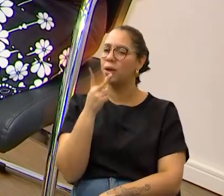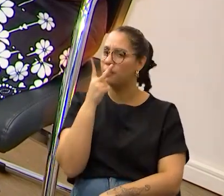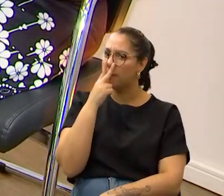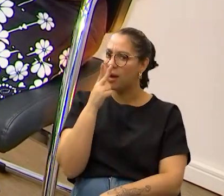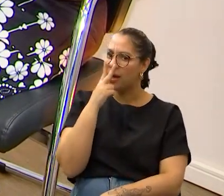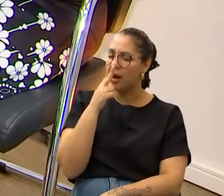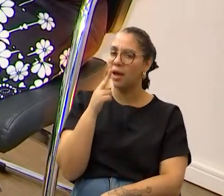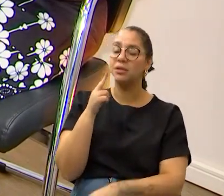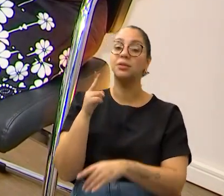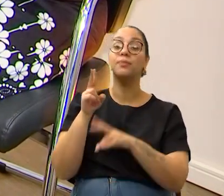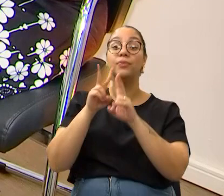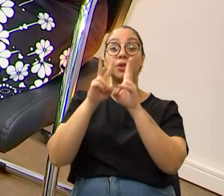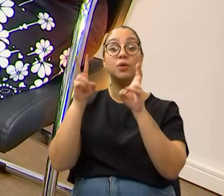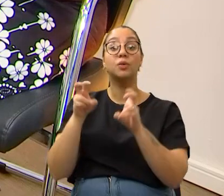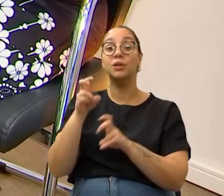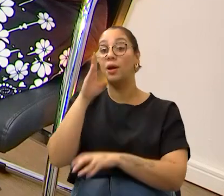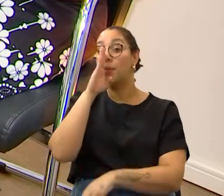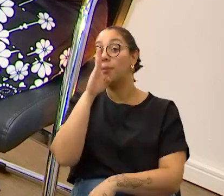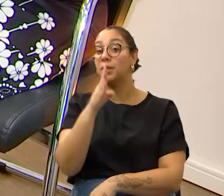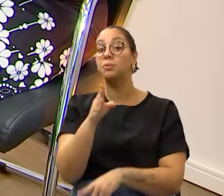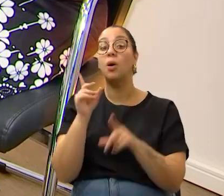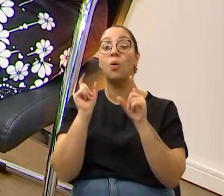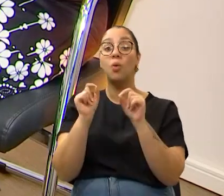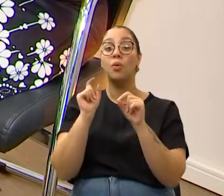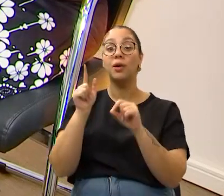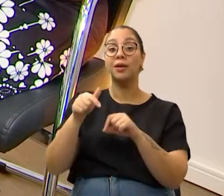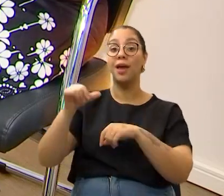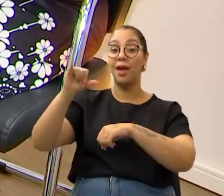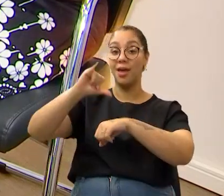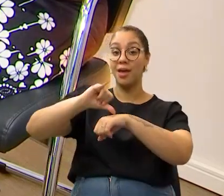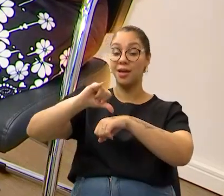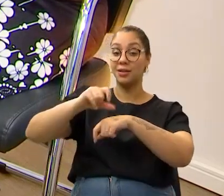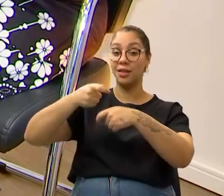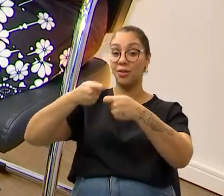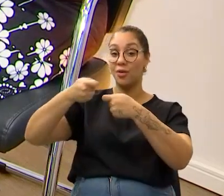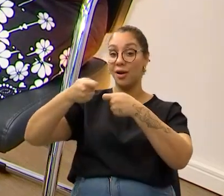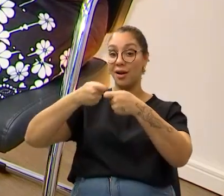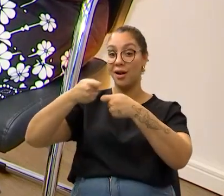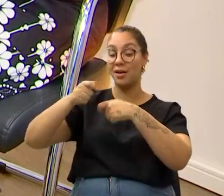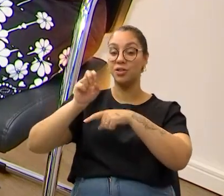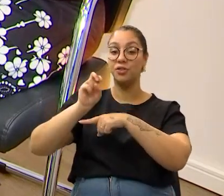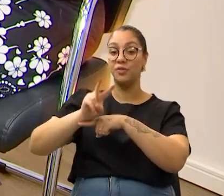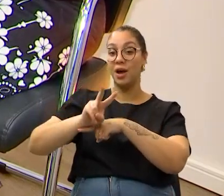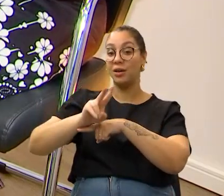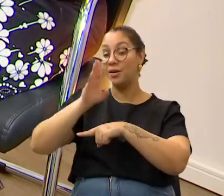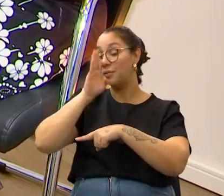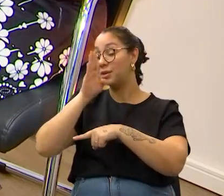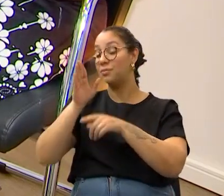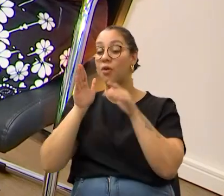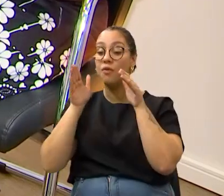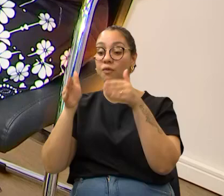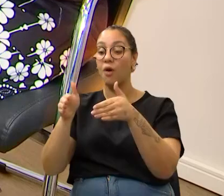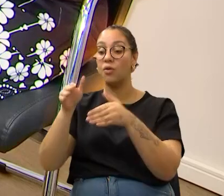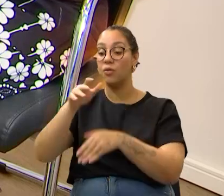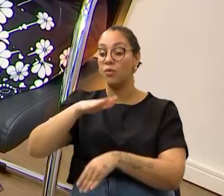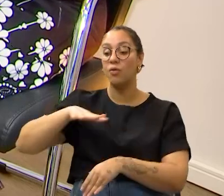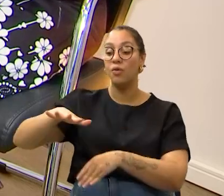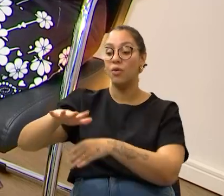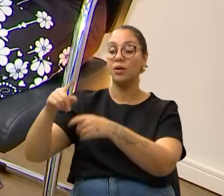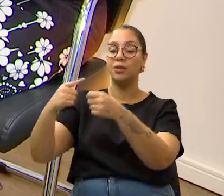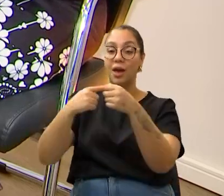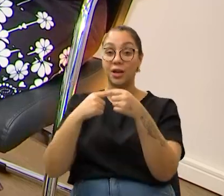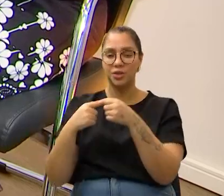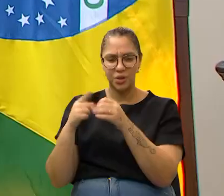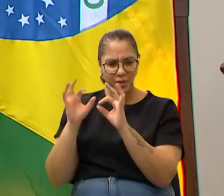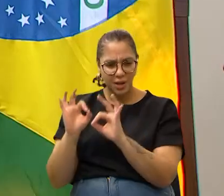parece-nos que o tema principal é a Central de Regulação de Vagas, principalmente, claro, focando na nossa região. É isso mesmo,